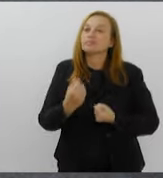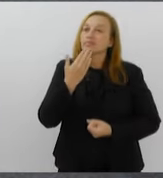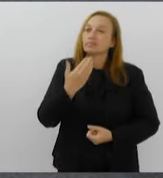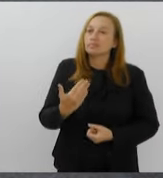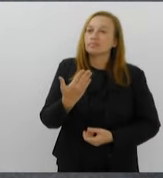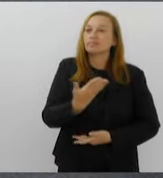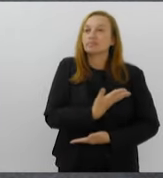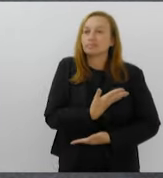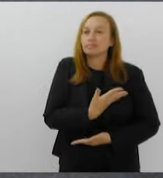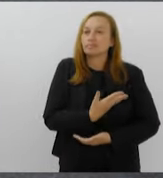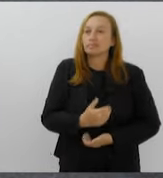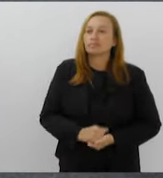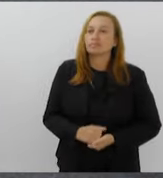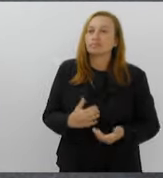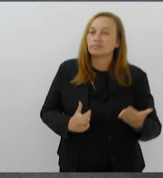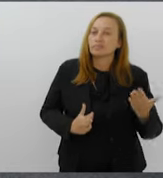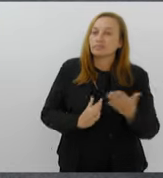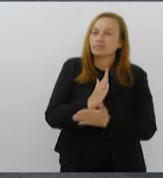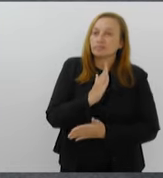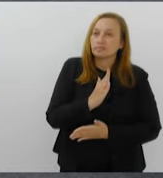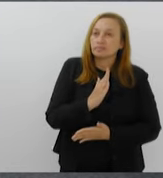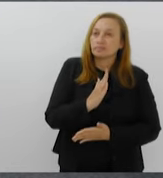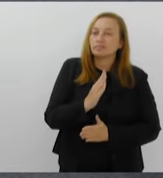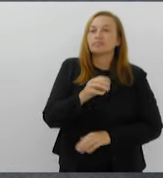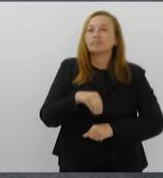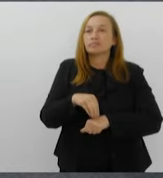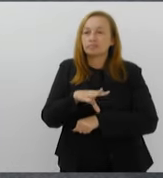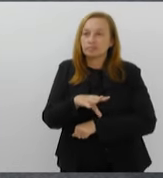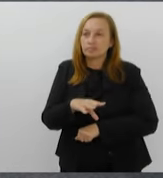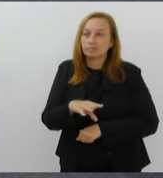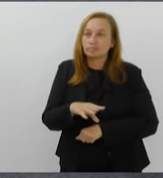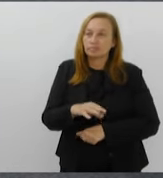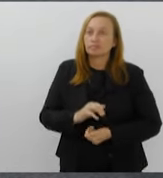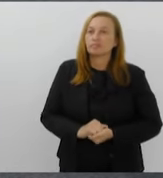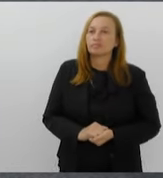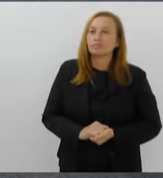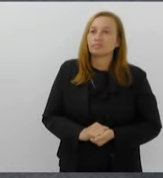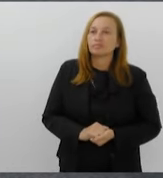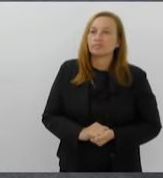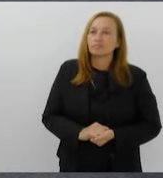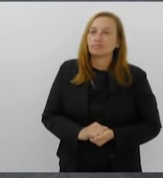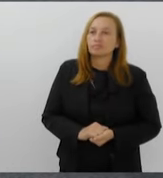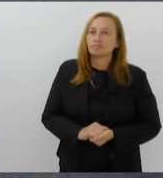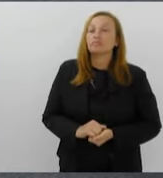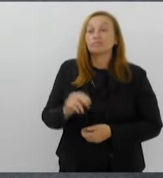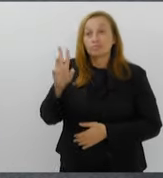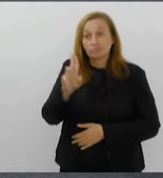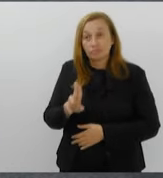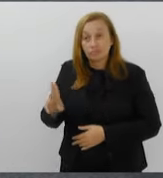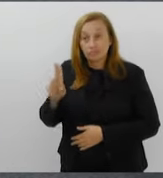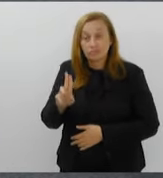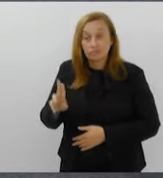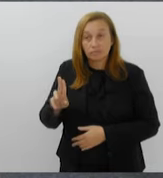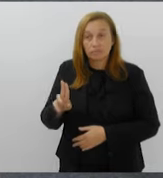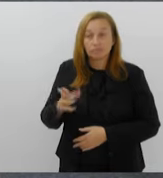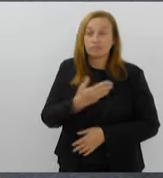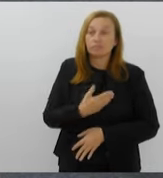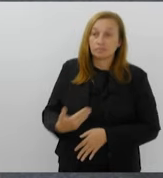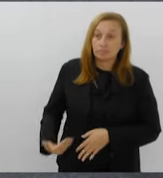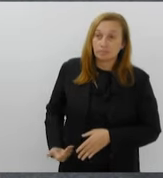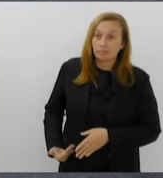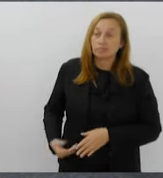meus pares a aprovação desse destaque para que os duodécimos das universidades públicas